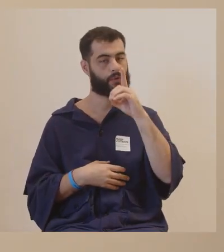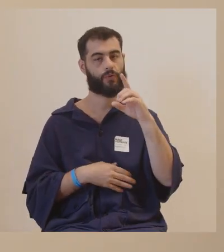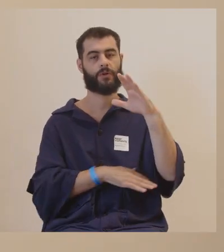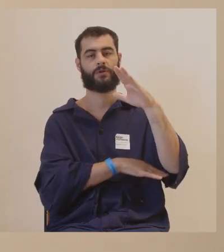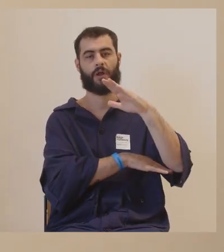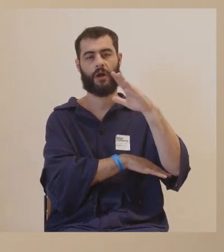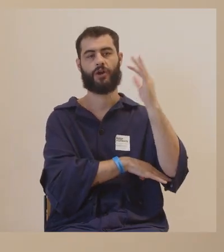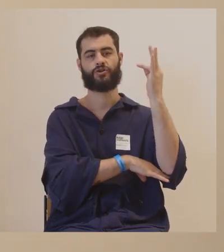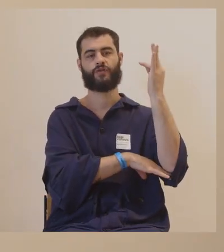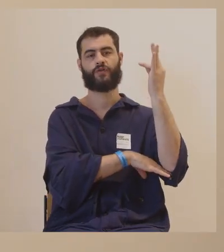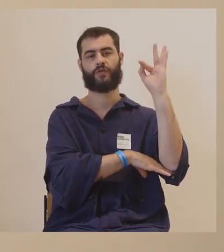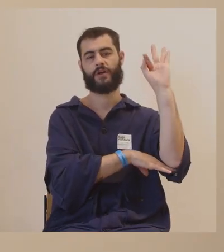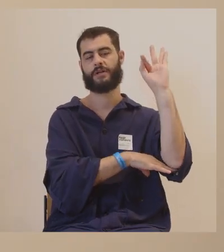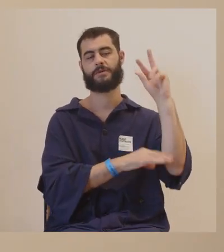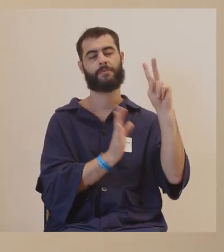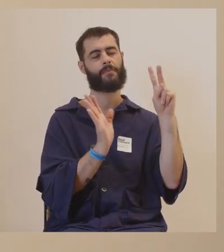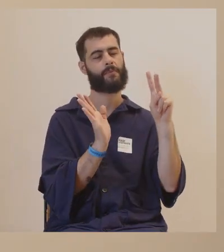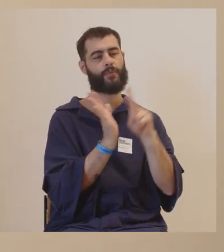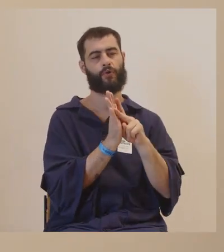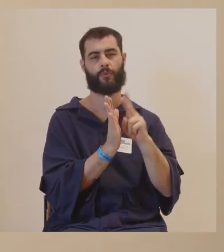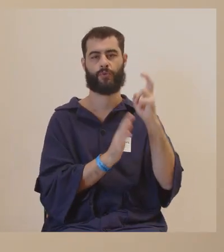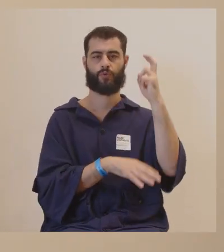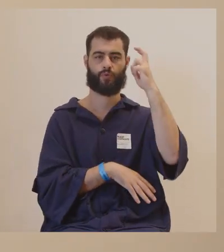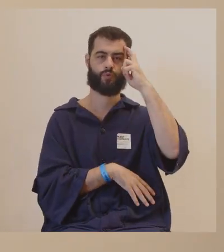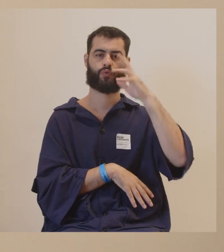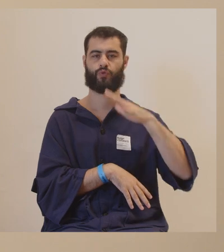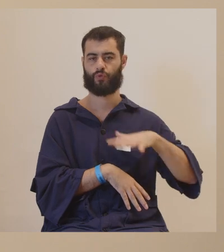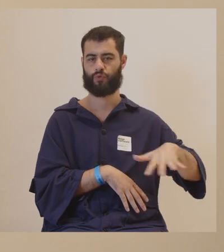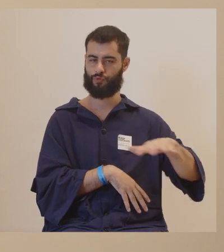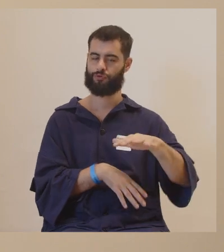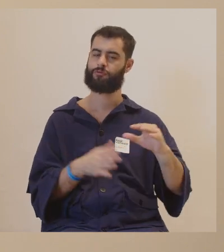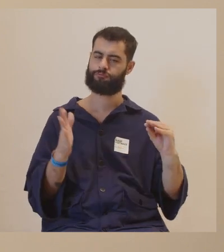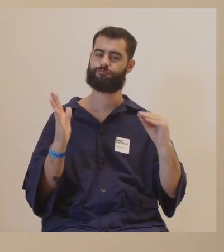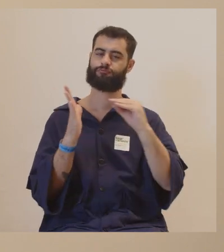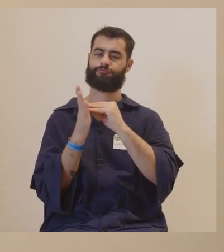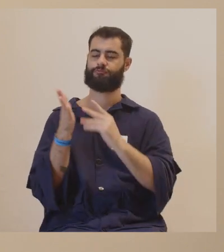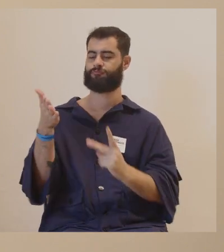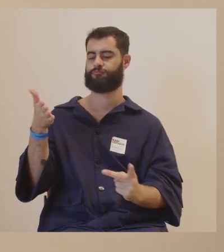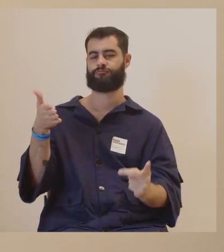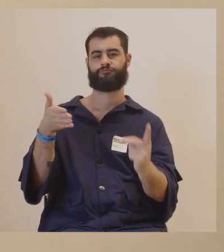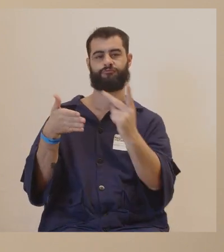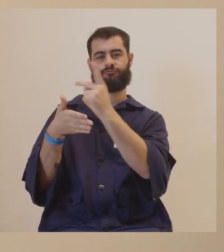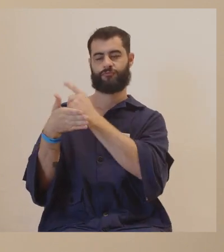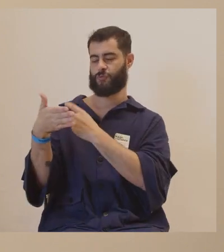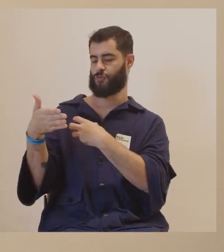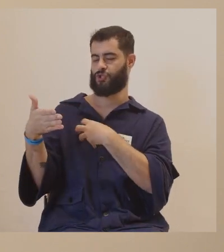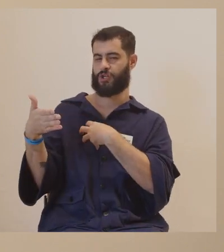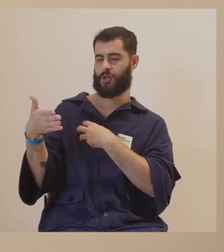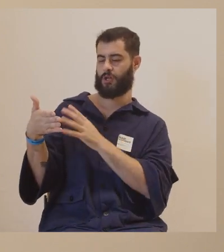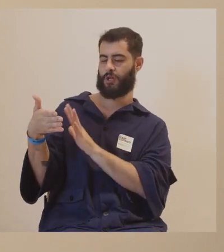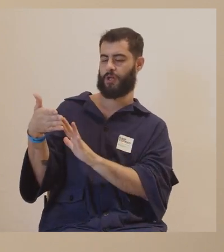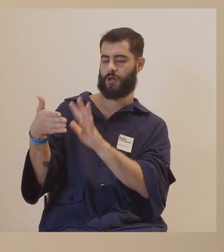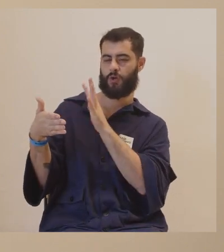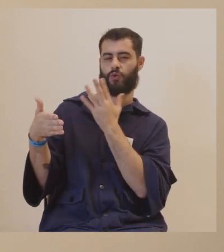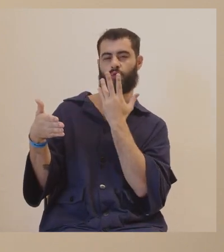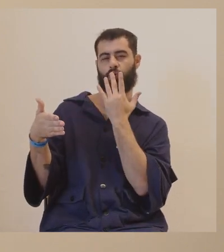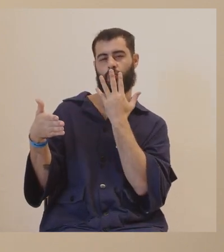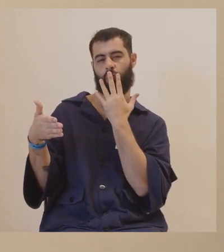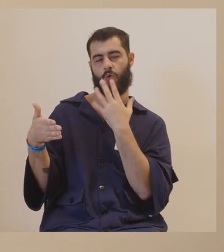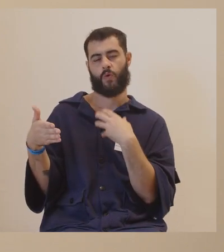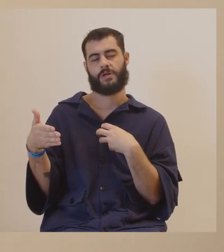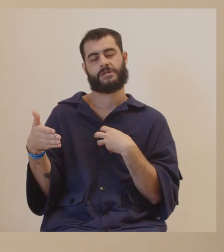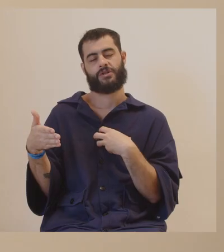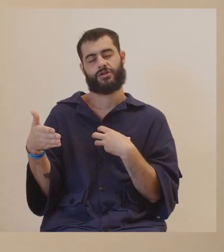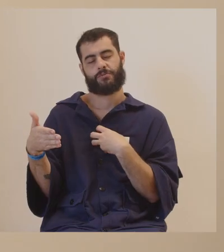tão típicos do nosso povo. Há um candor neles e uma alegria, cor, uma leveza graciosa, ternura e